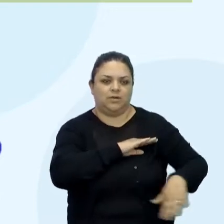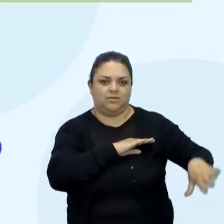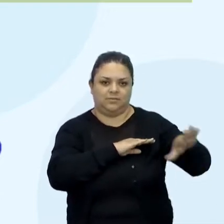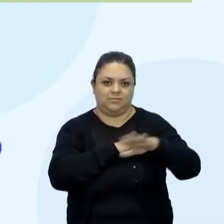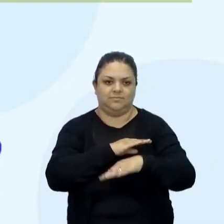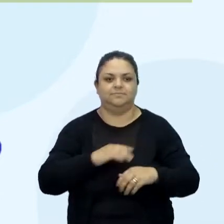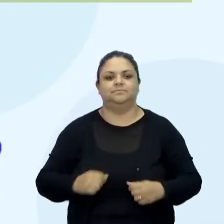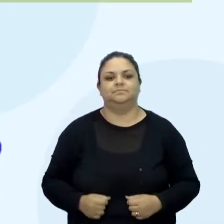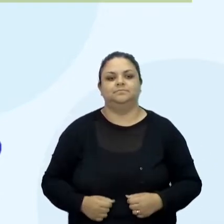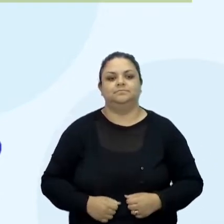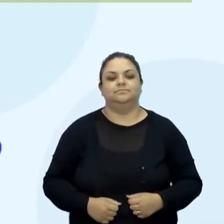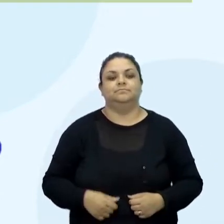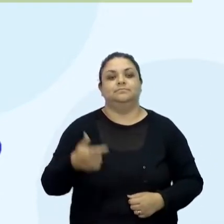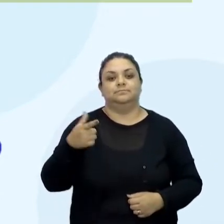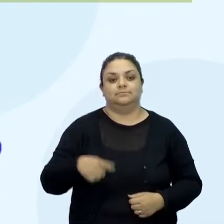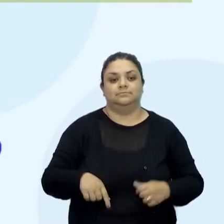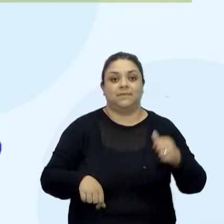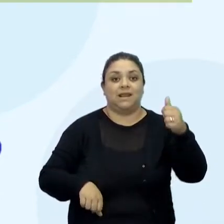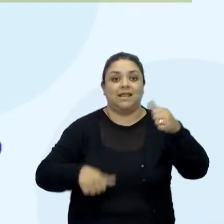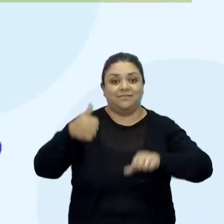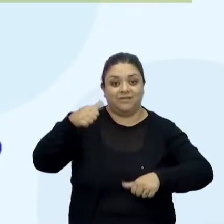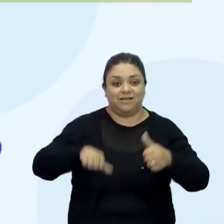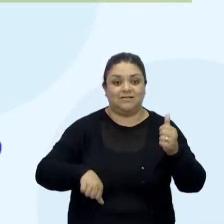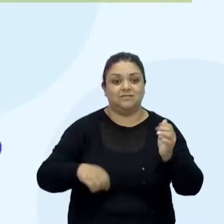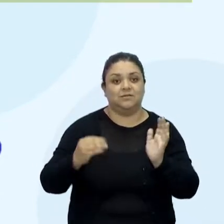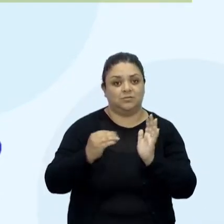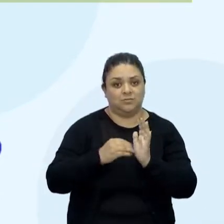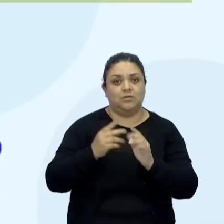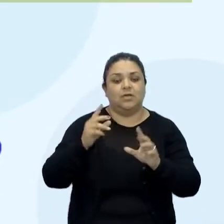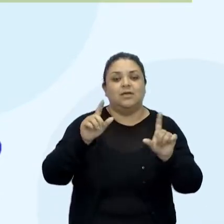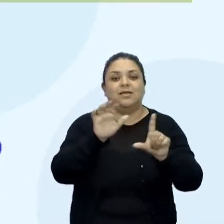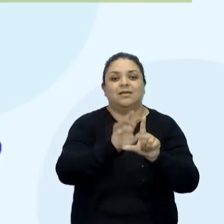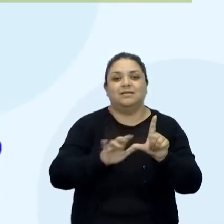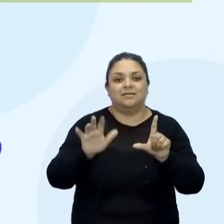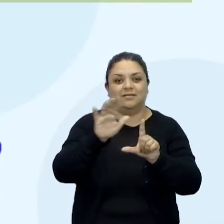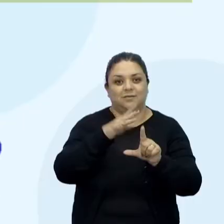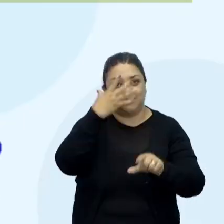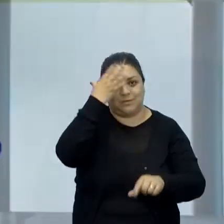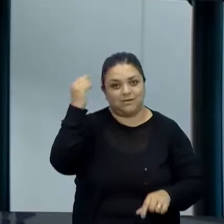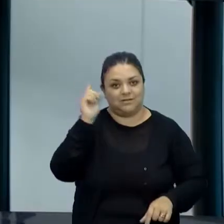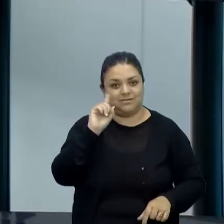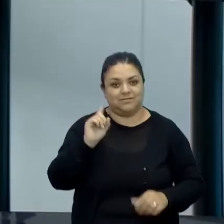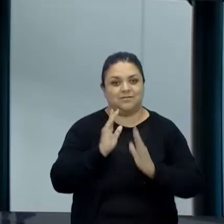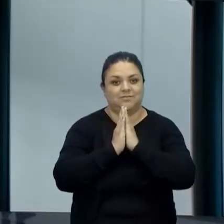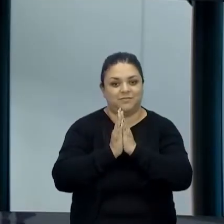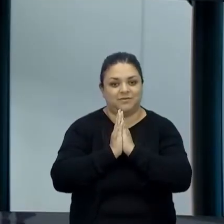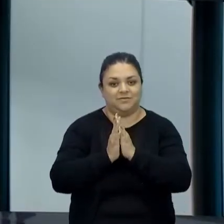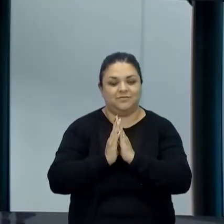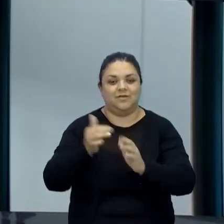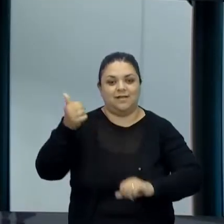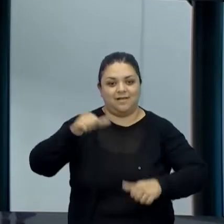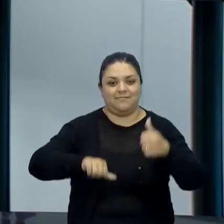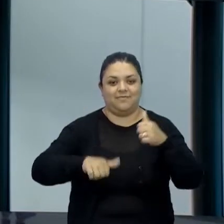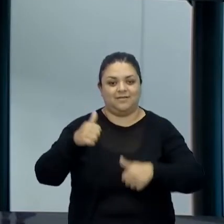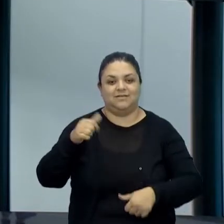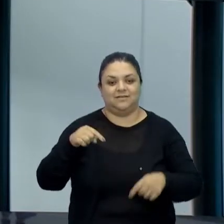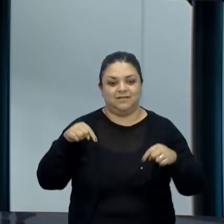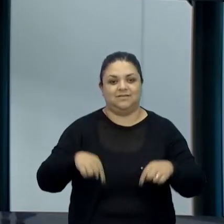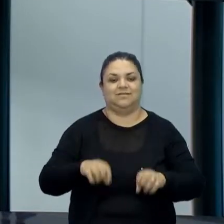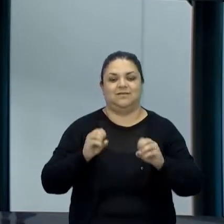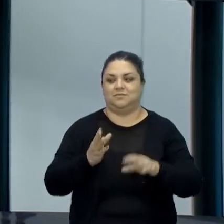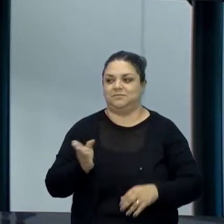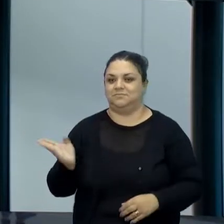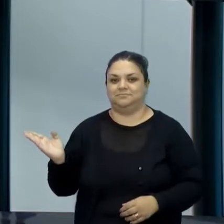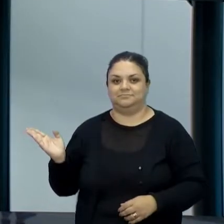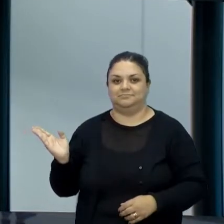essa disciplina, e a avaliação da aula com o QR Code. Avalie sempre positivamente as nossas aulas, tá certo? É importante ter